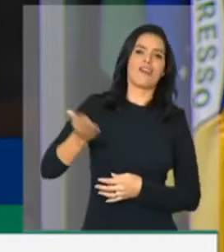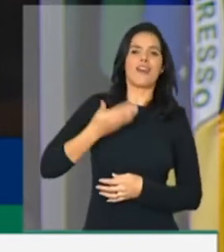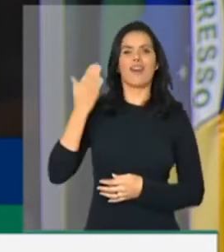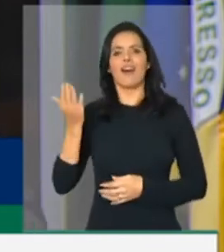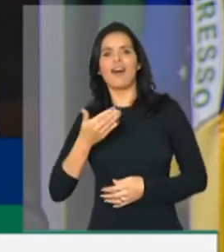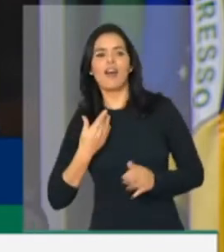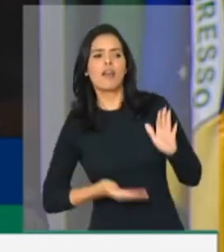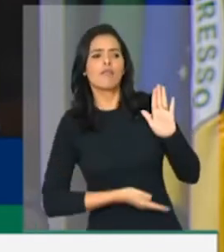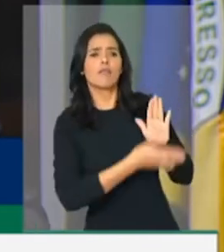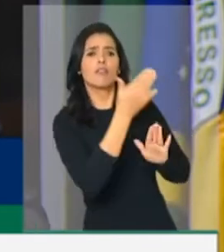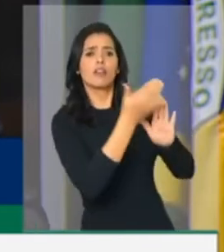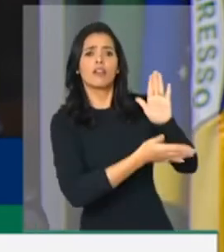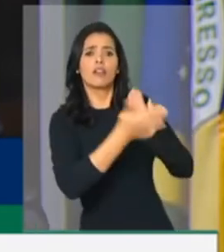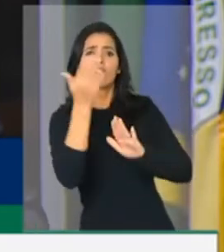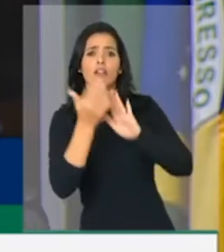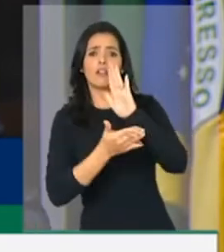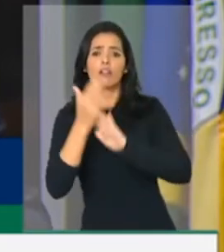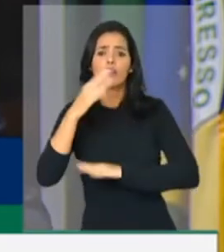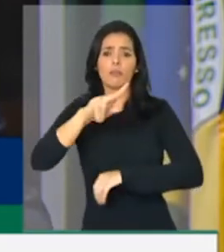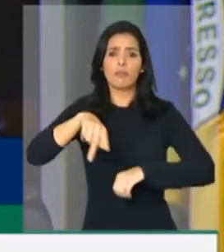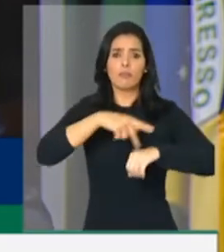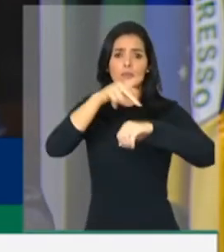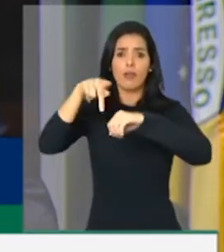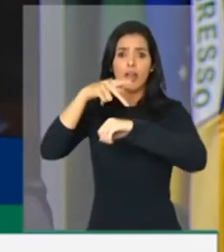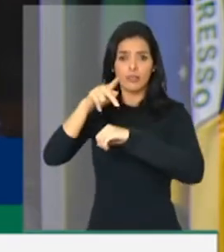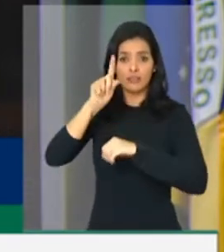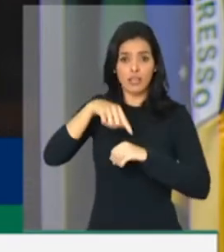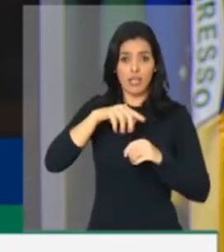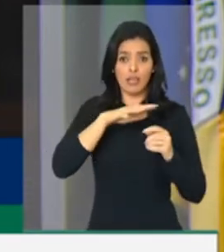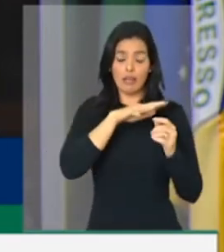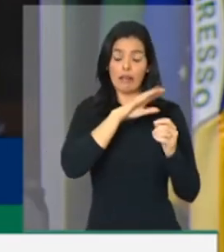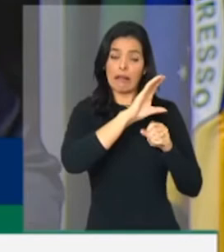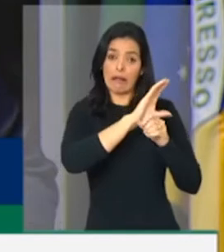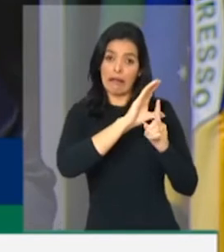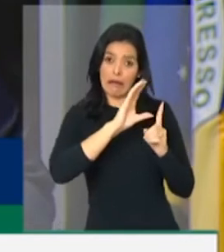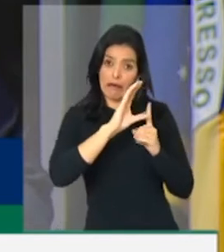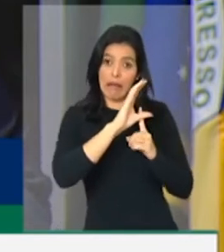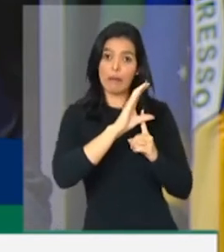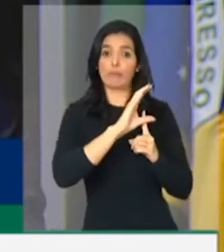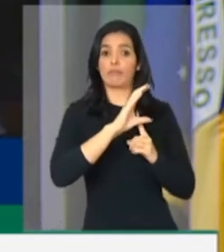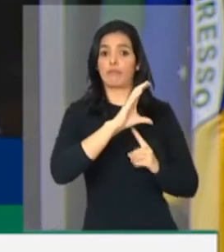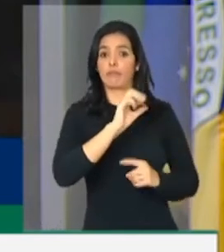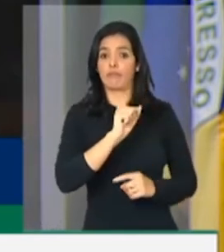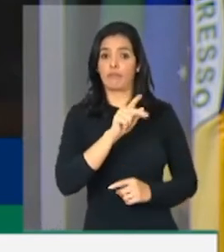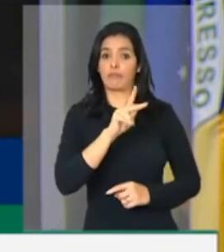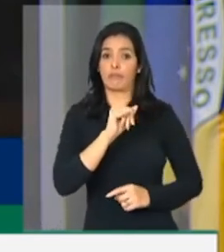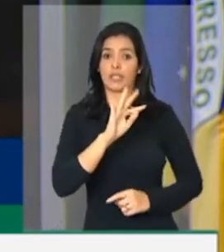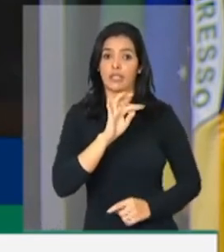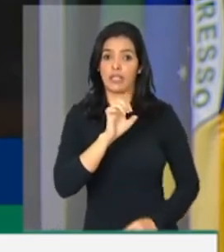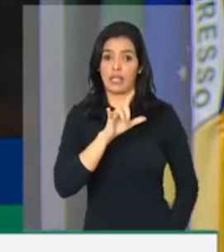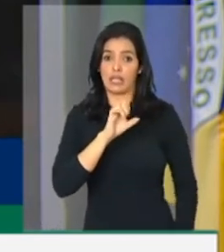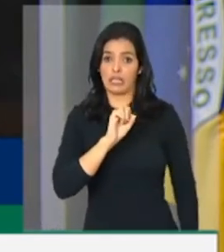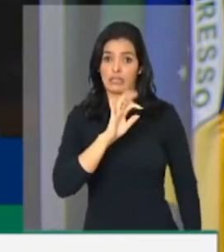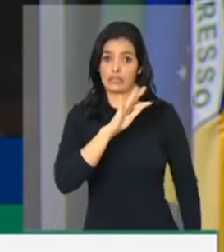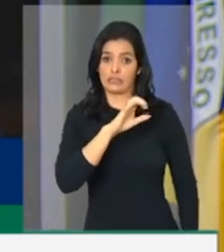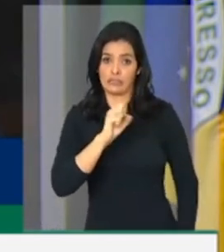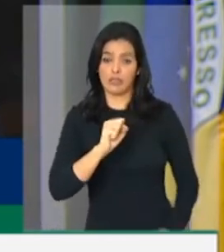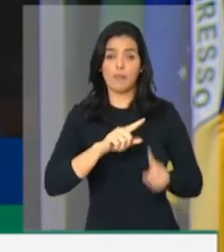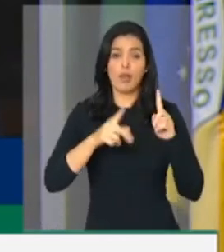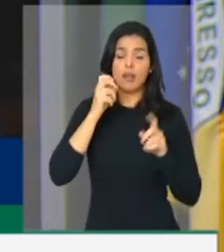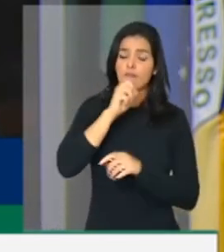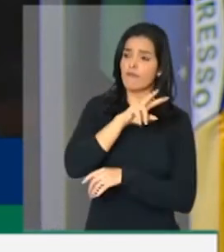mesmo para países capitalistas e o que nós vimos foi uma onda de manifestações